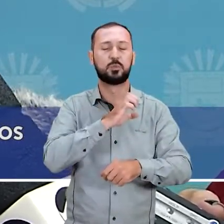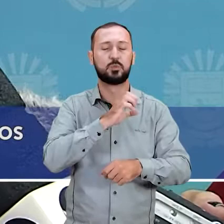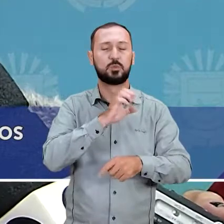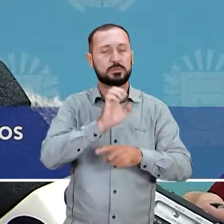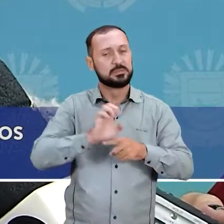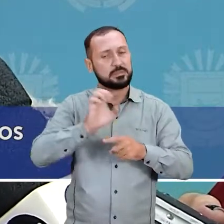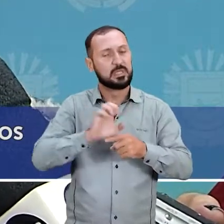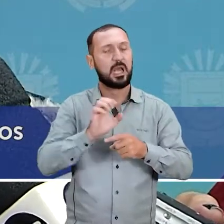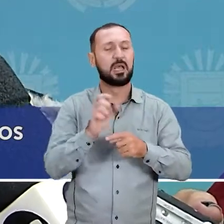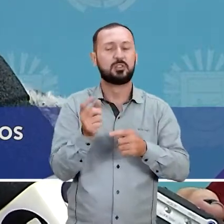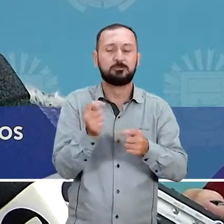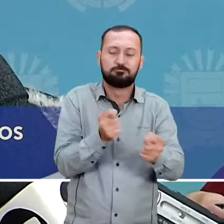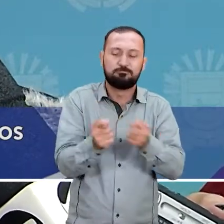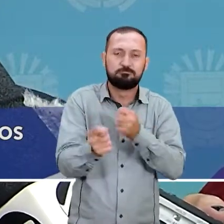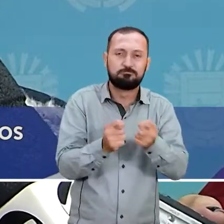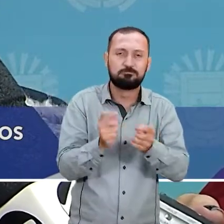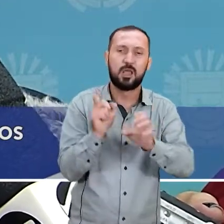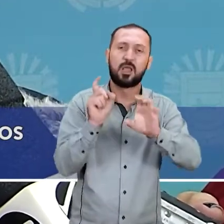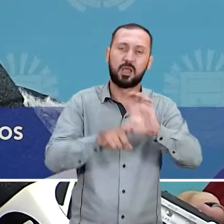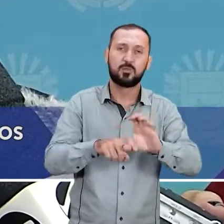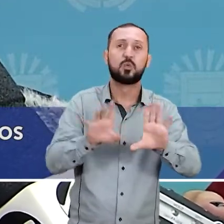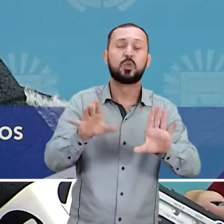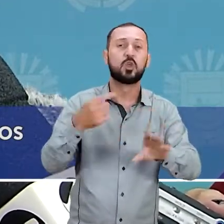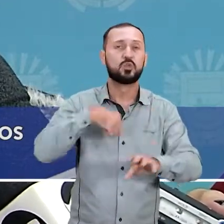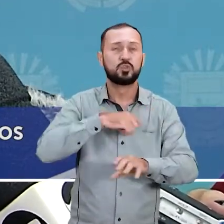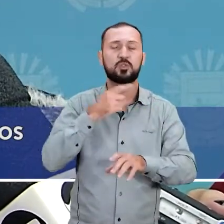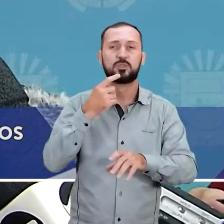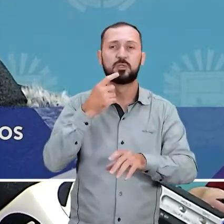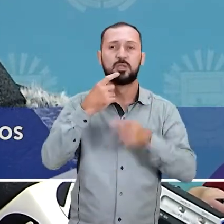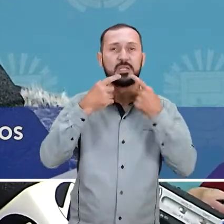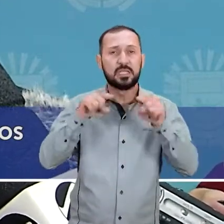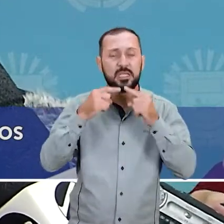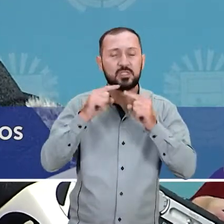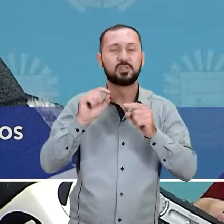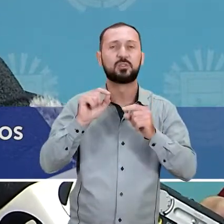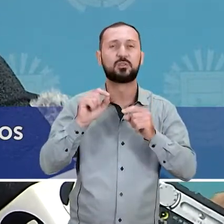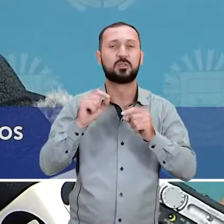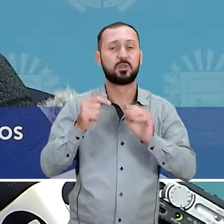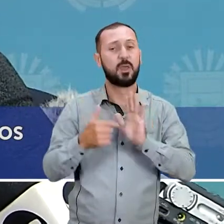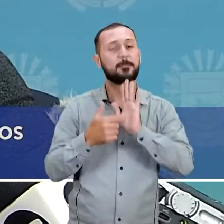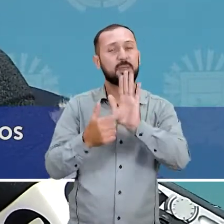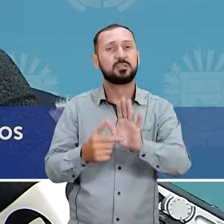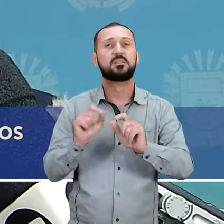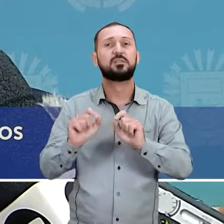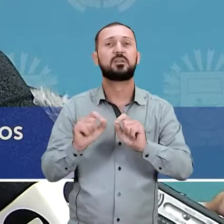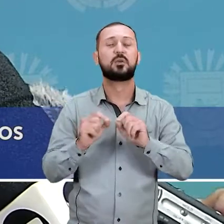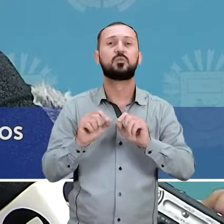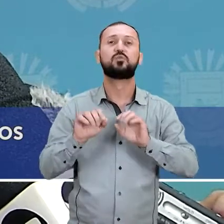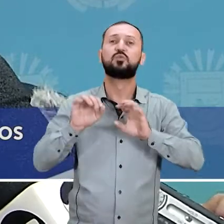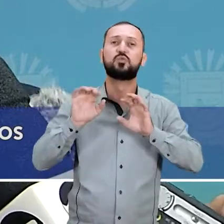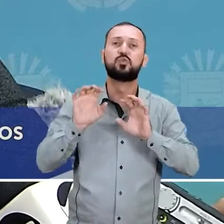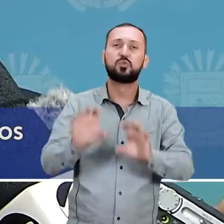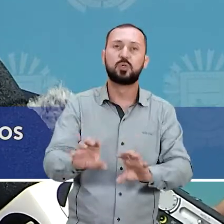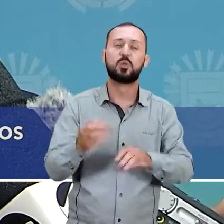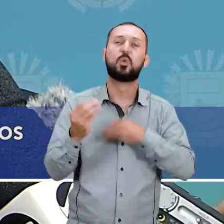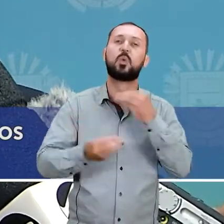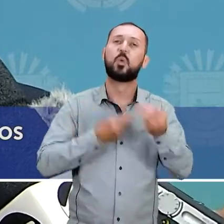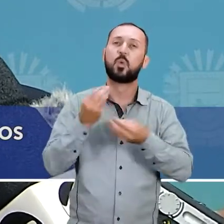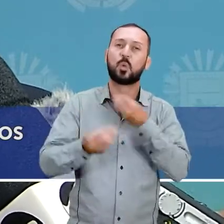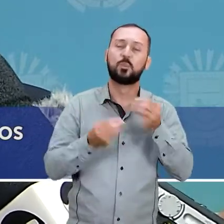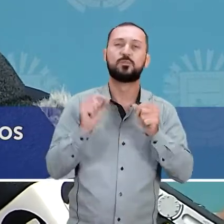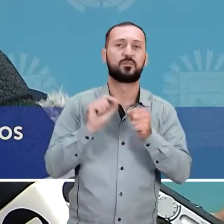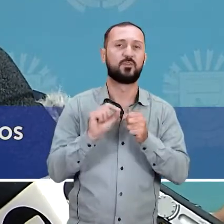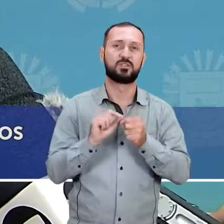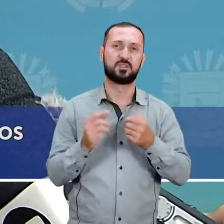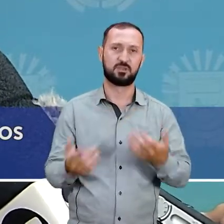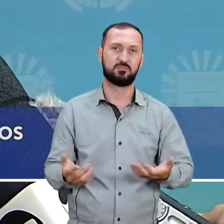em economizar, racionalizar os gastos. O que nós questionamos, eu particularmente coloquei para a secretária, que a forma